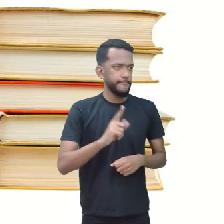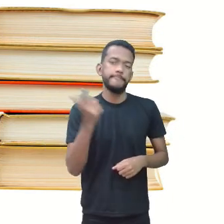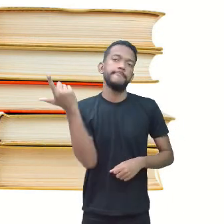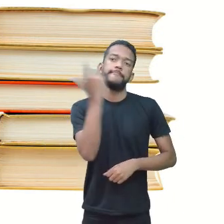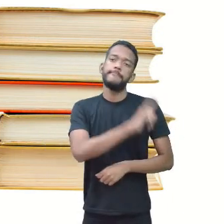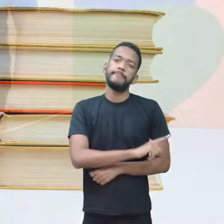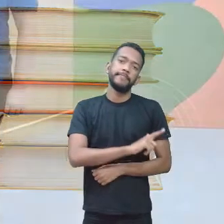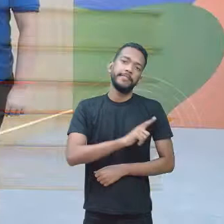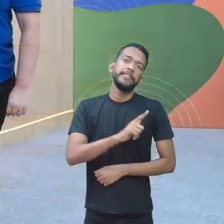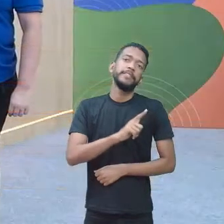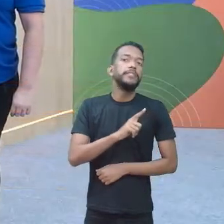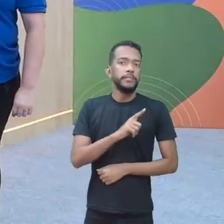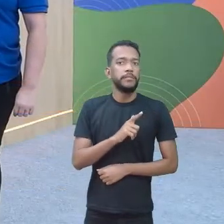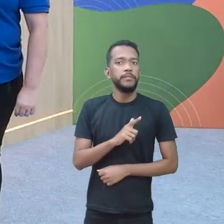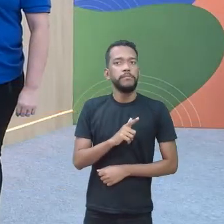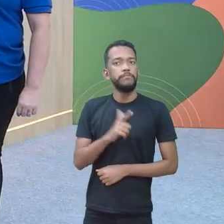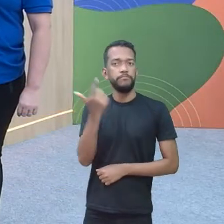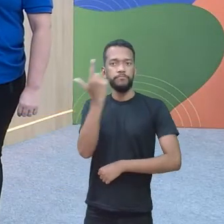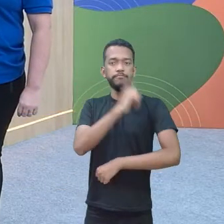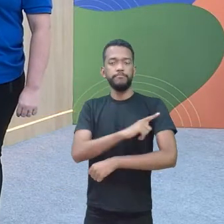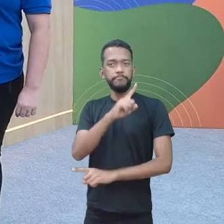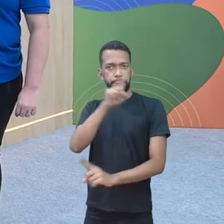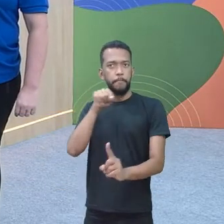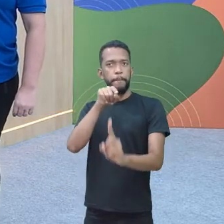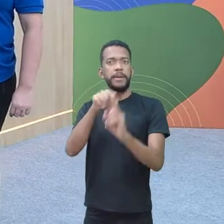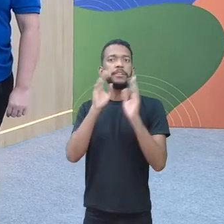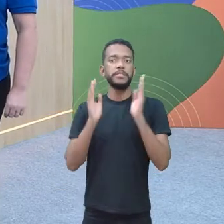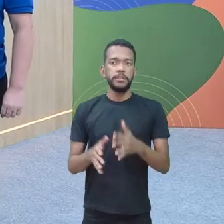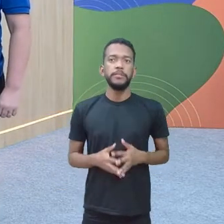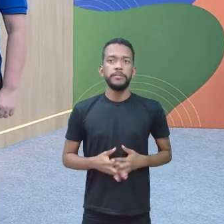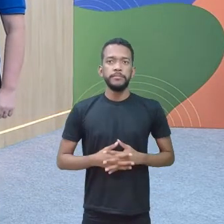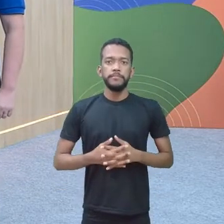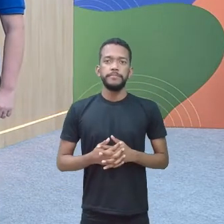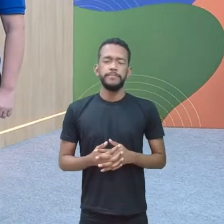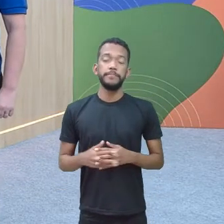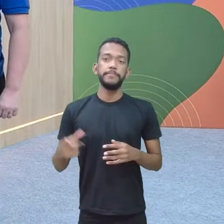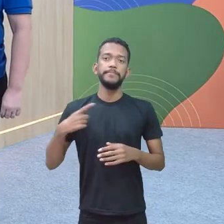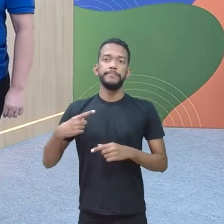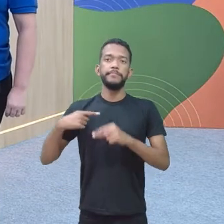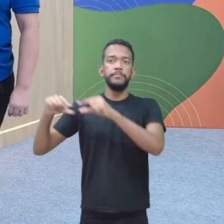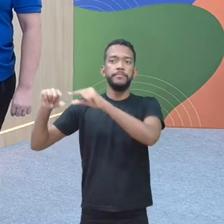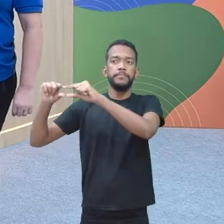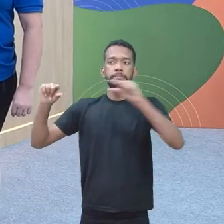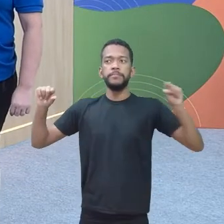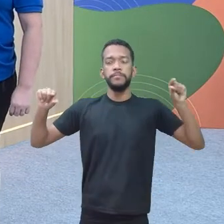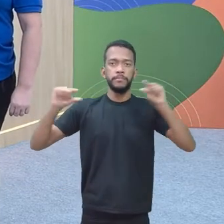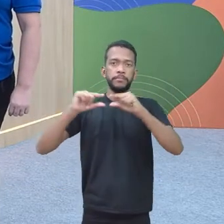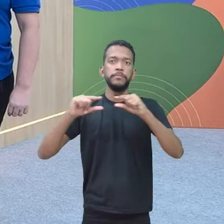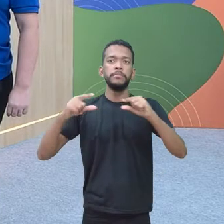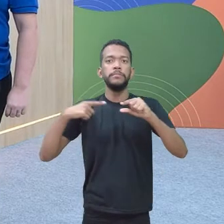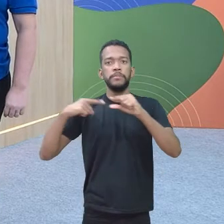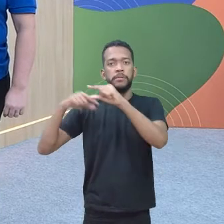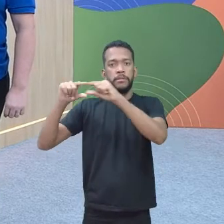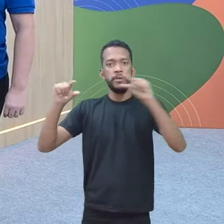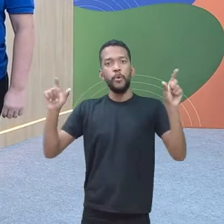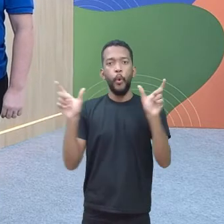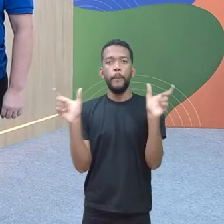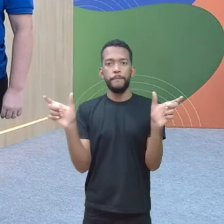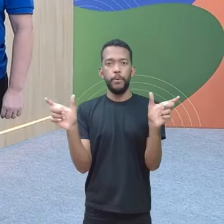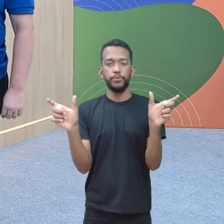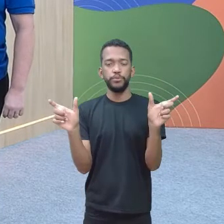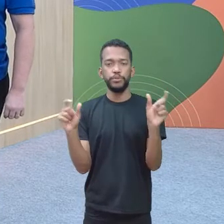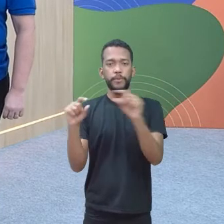objetivos. Então, nós temos aí, não é? Uma oração, um período composto, não